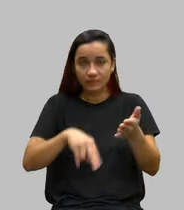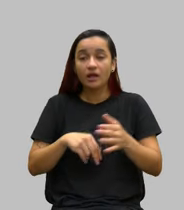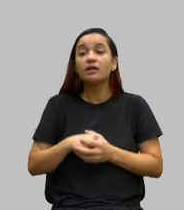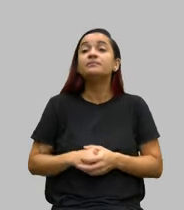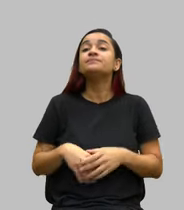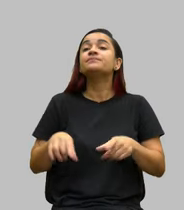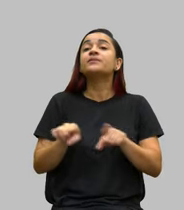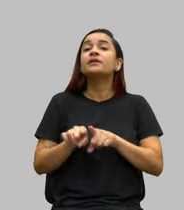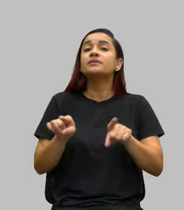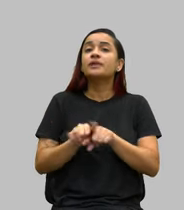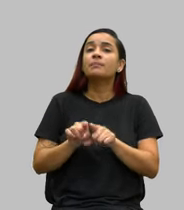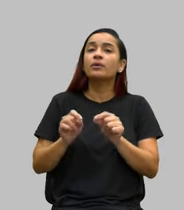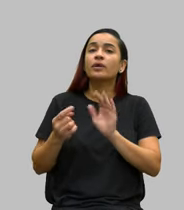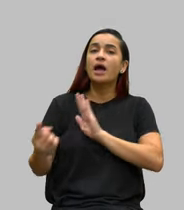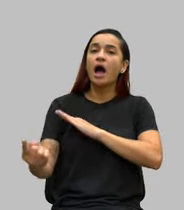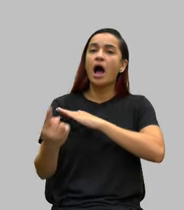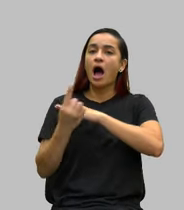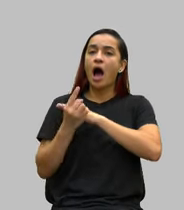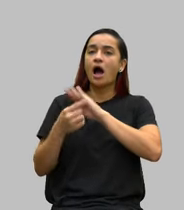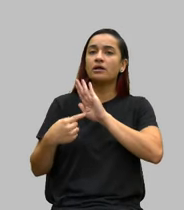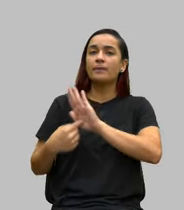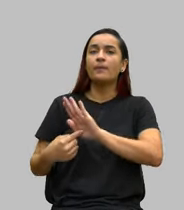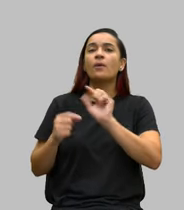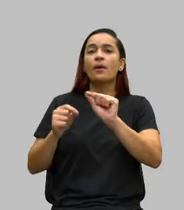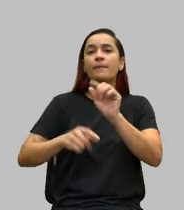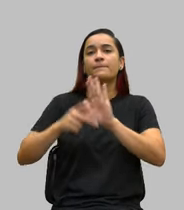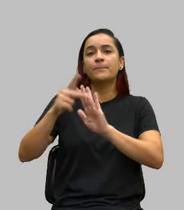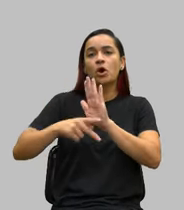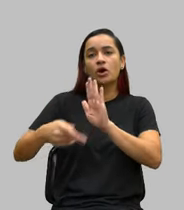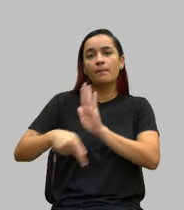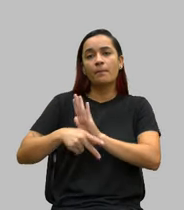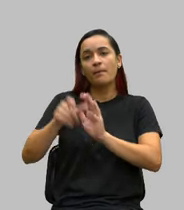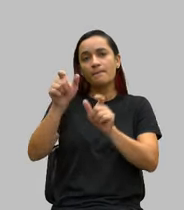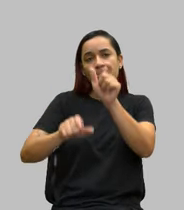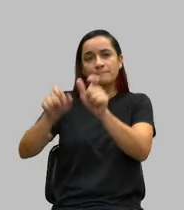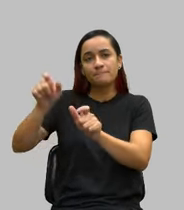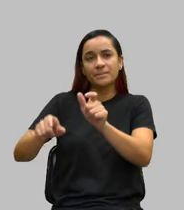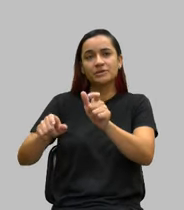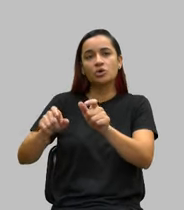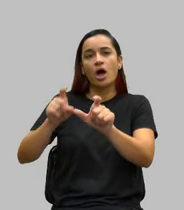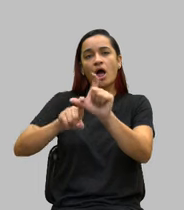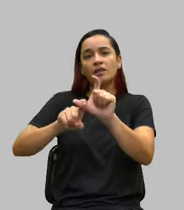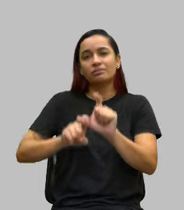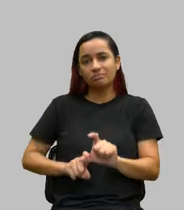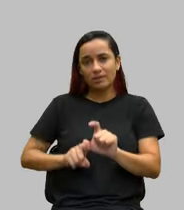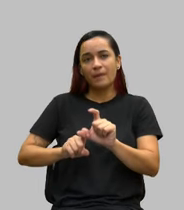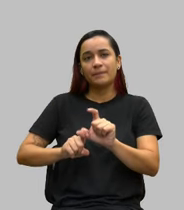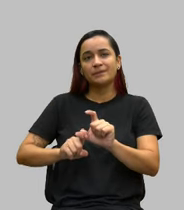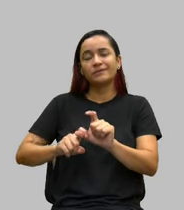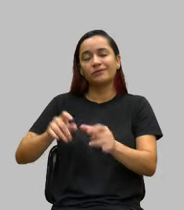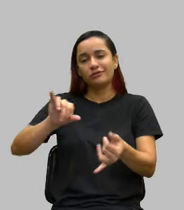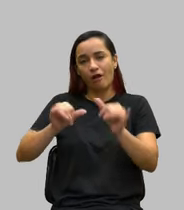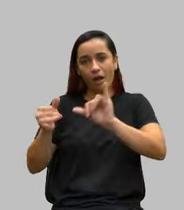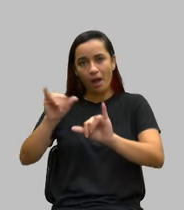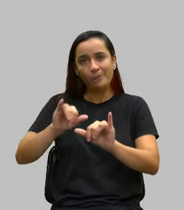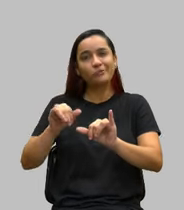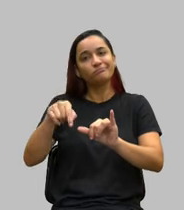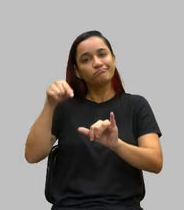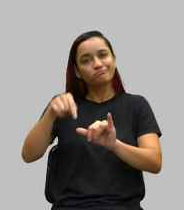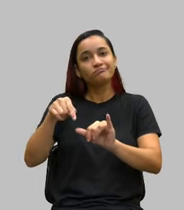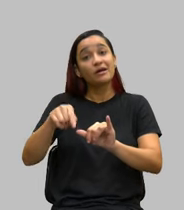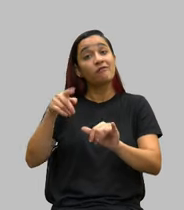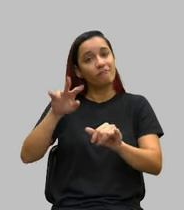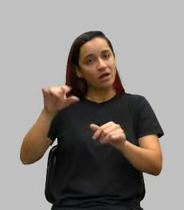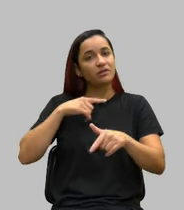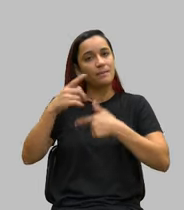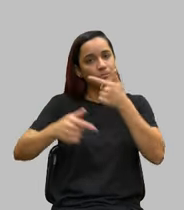Rede complementar de suporte social e atenção ao dependente químico e essa rede vai realmente tem muito trabalho a fazer principalmente por conta agora dessa